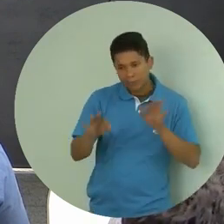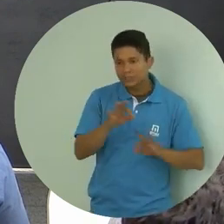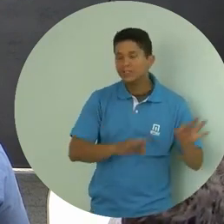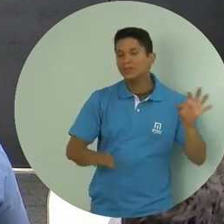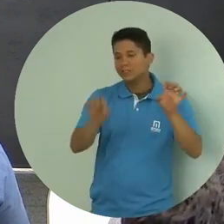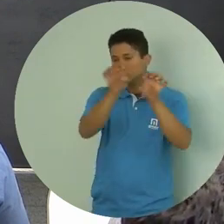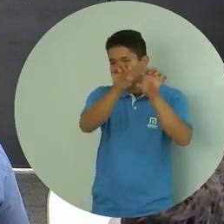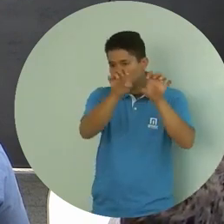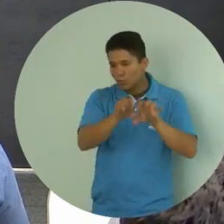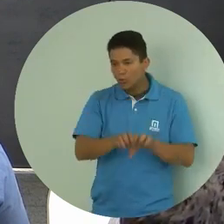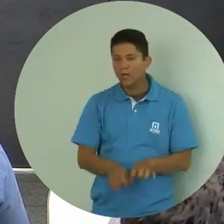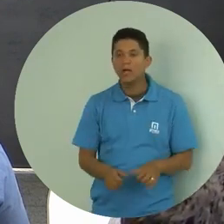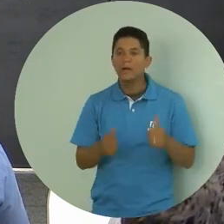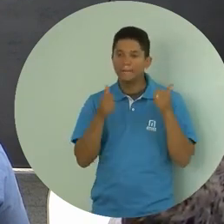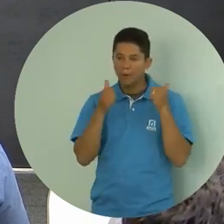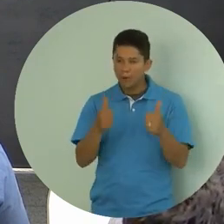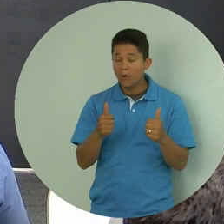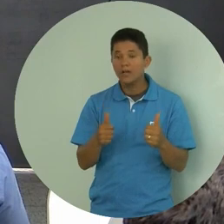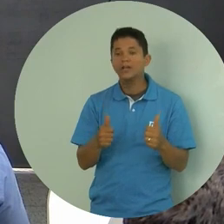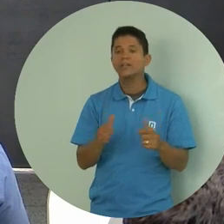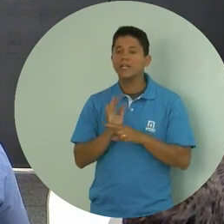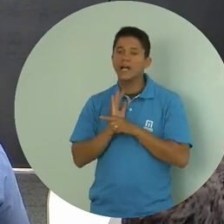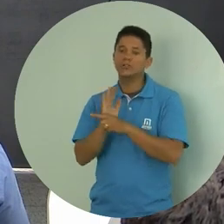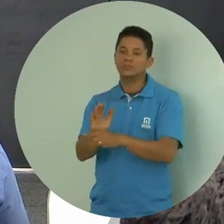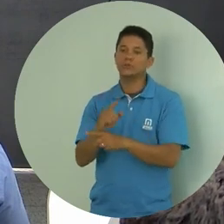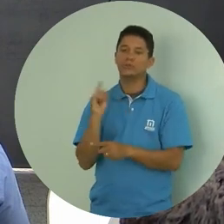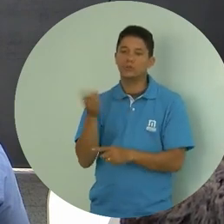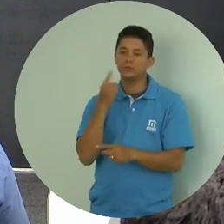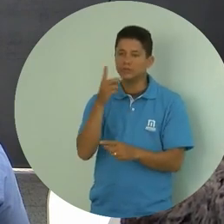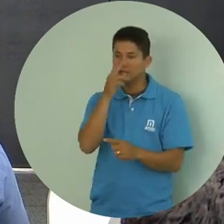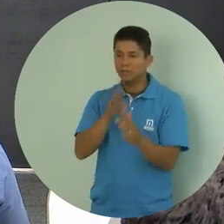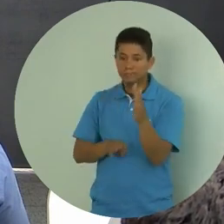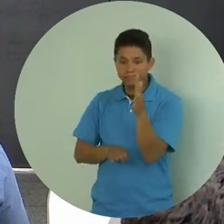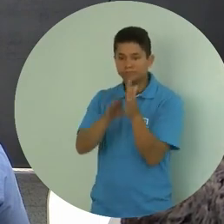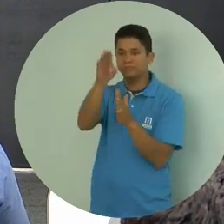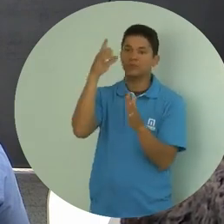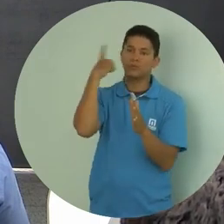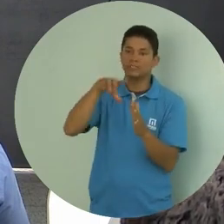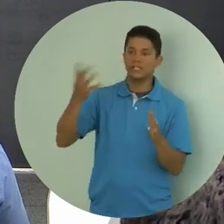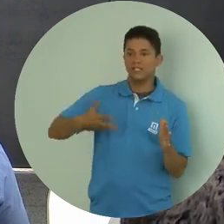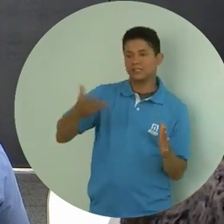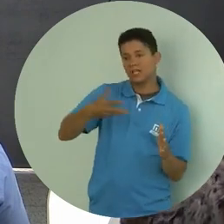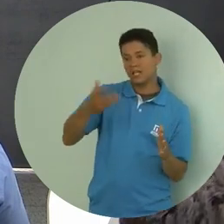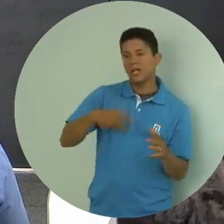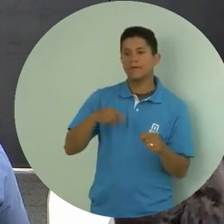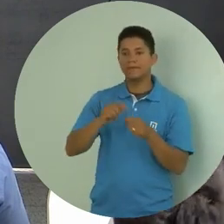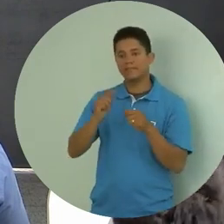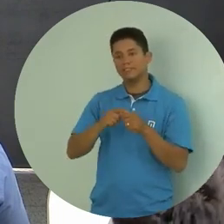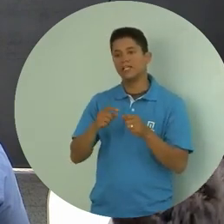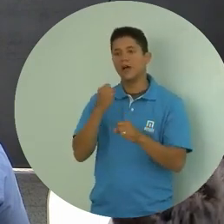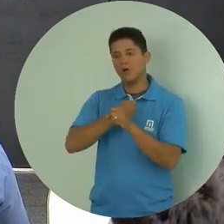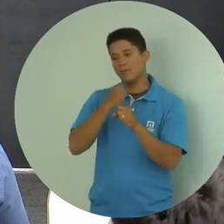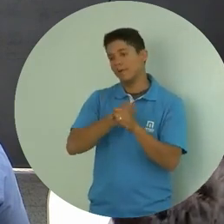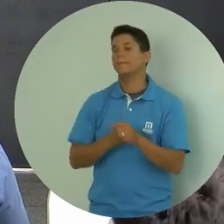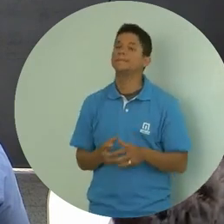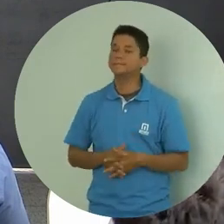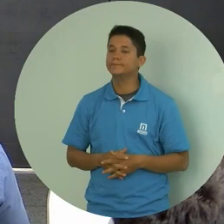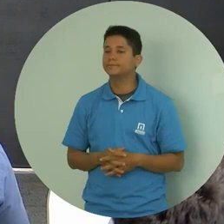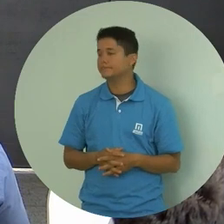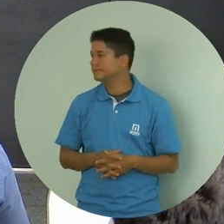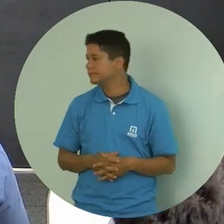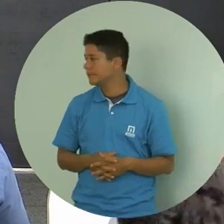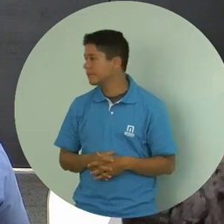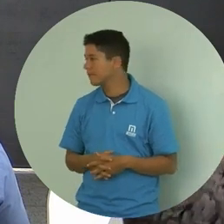foi o que deu a nossa rampa de aceleração para conseguir chegar. Muito